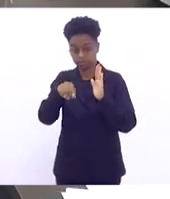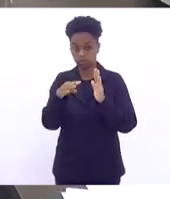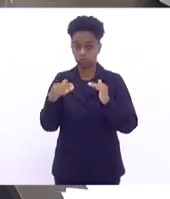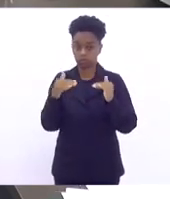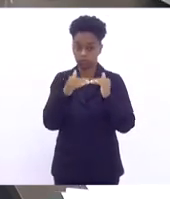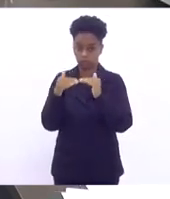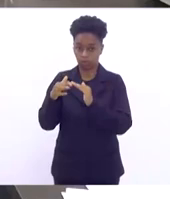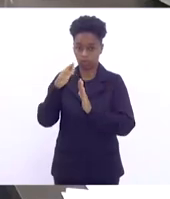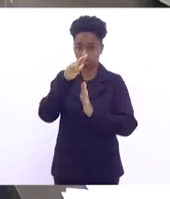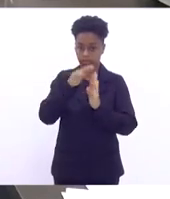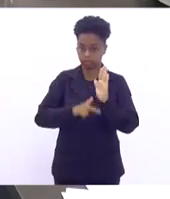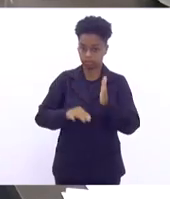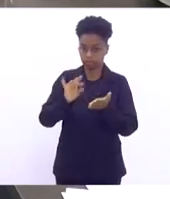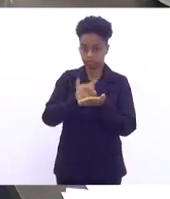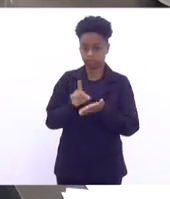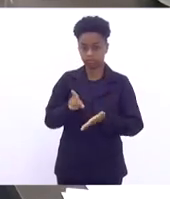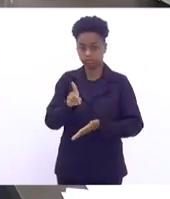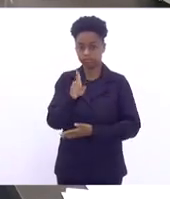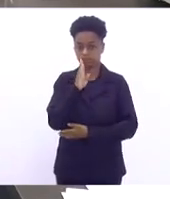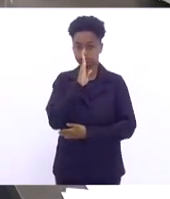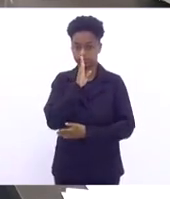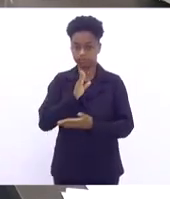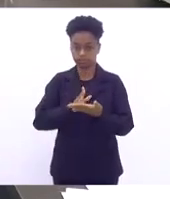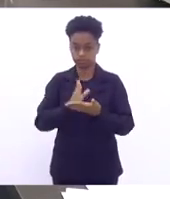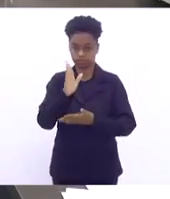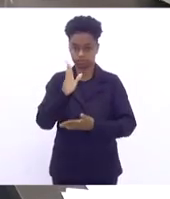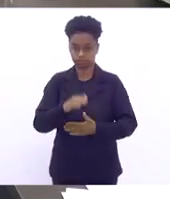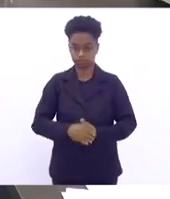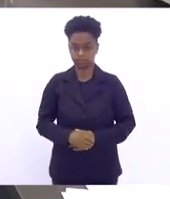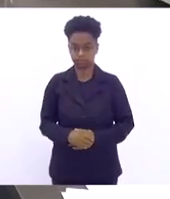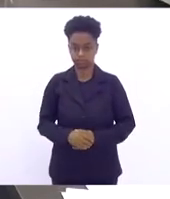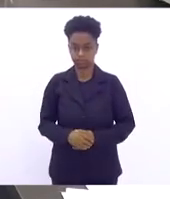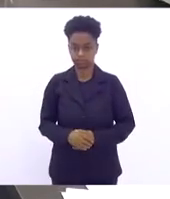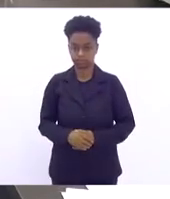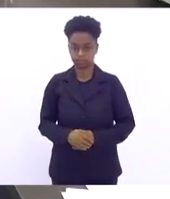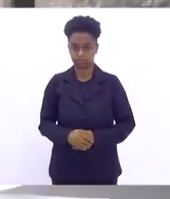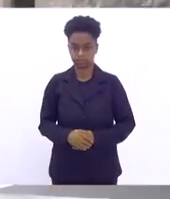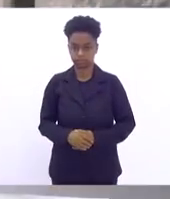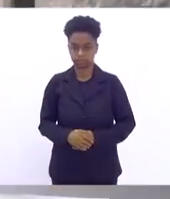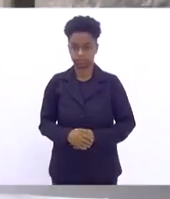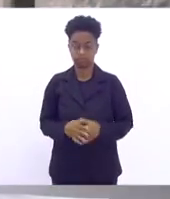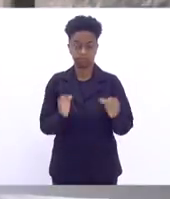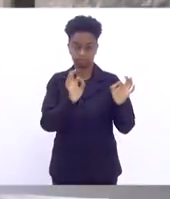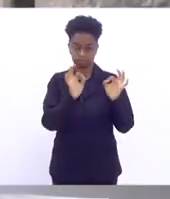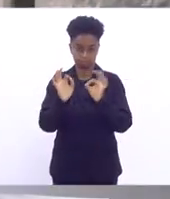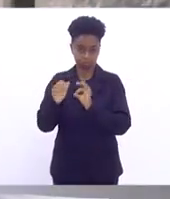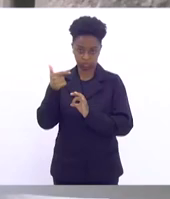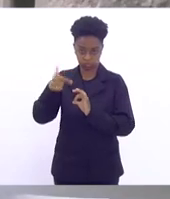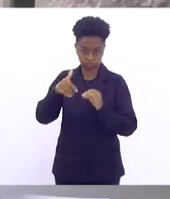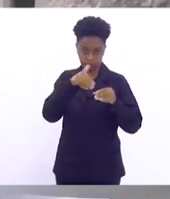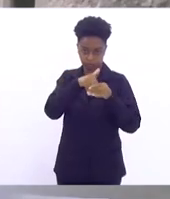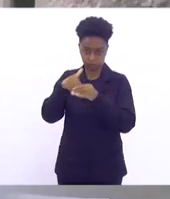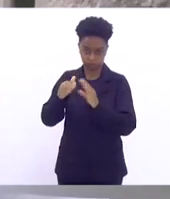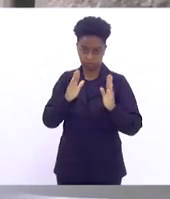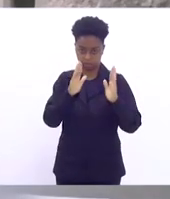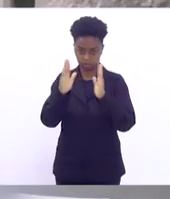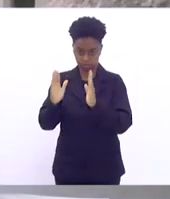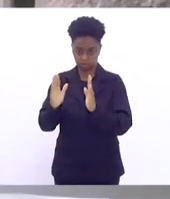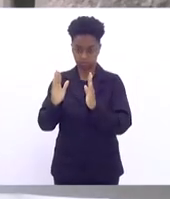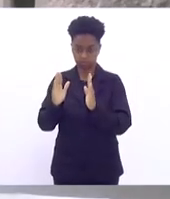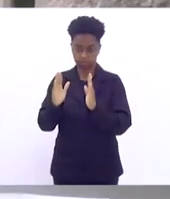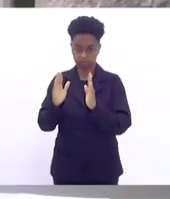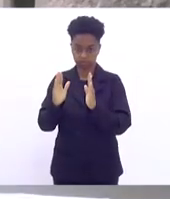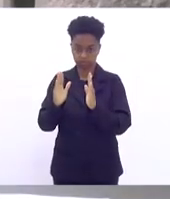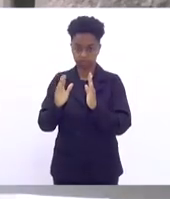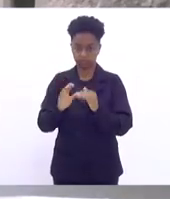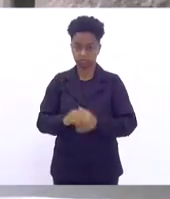os relatórios originais permaneçam Como estão aprovado bem não havendo mais votação em bloco ela